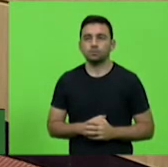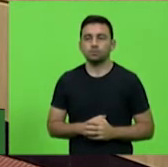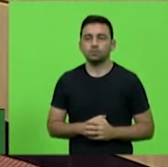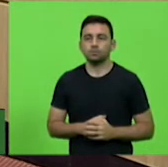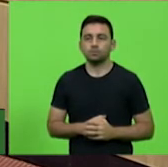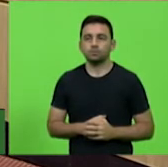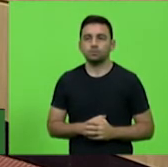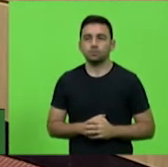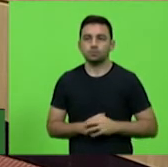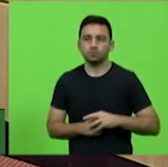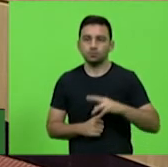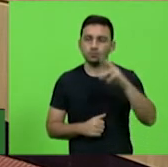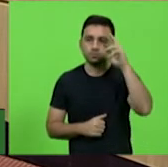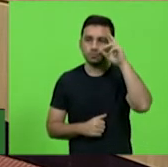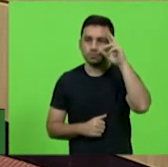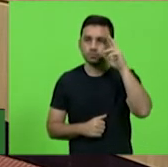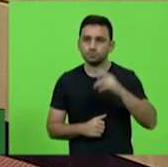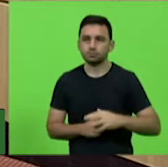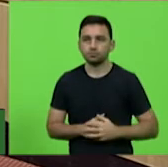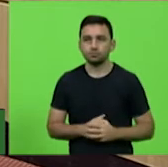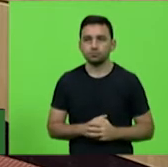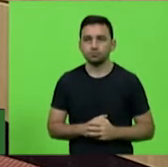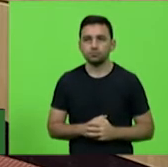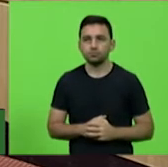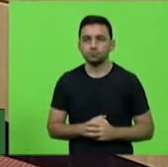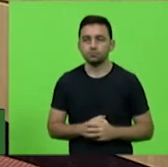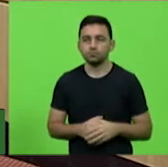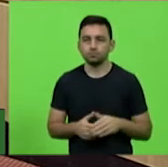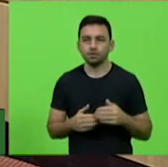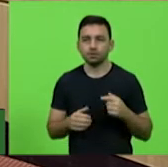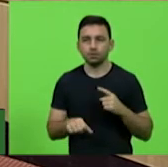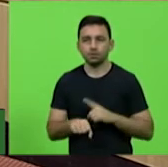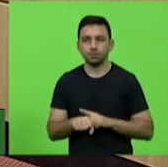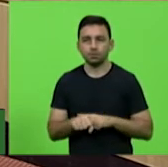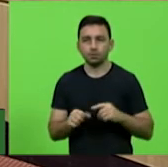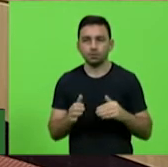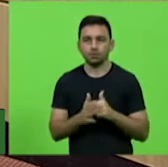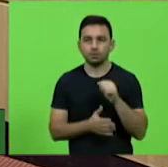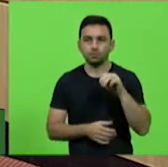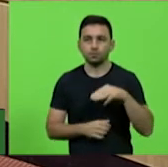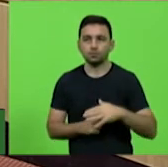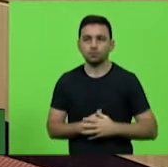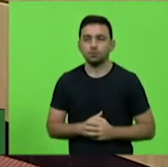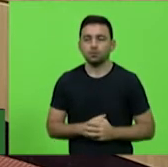Deputado Ricardo Alba, Vossa Excelência terá 10 minutos, deputado.